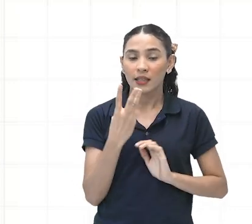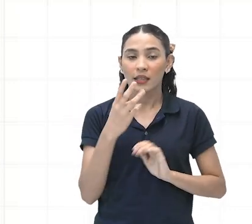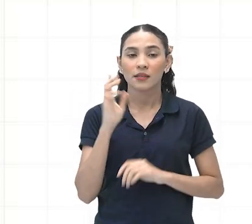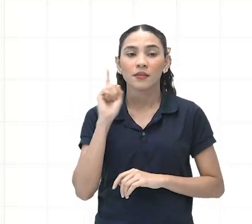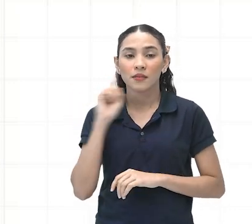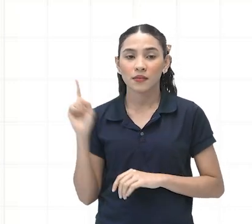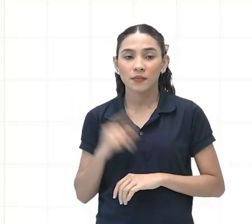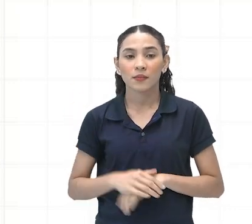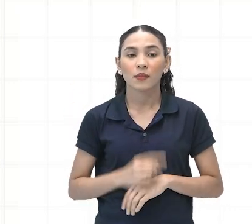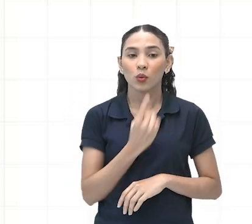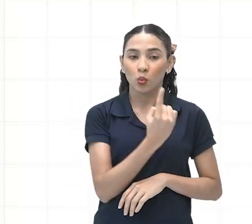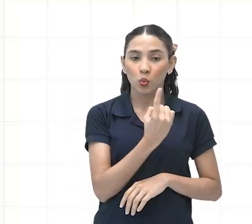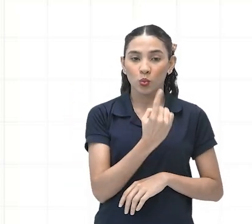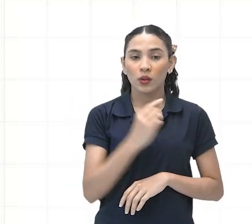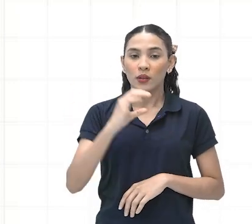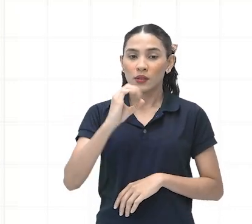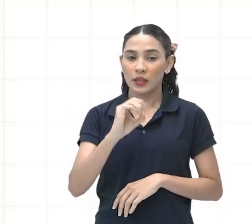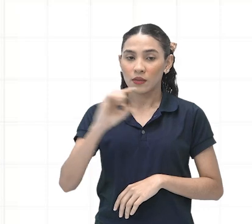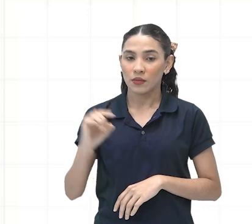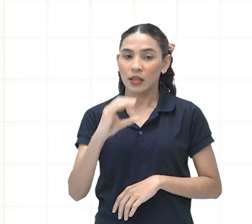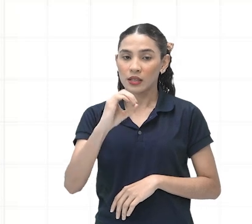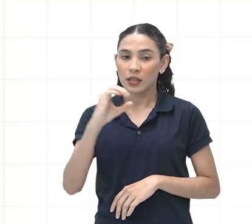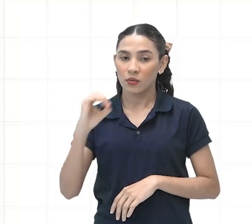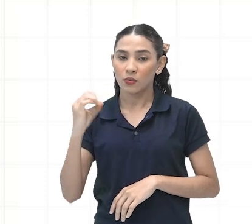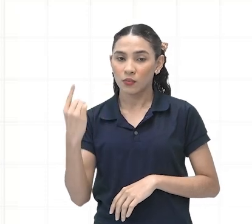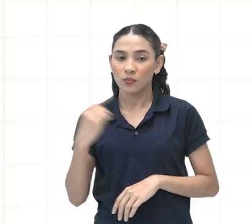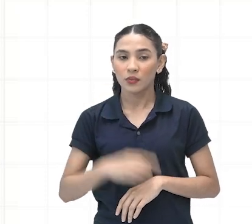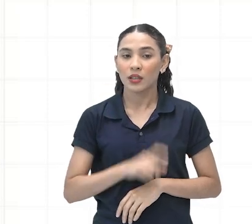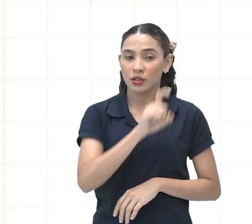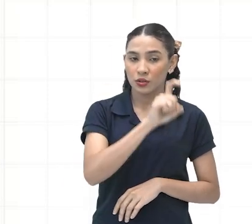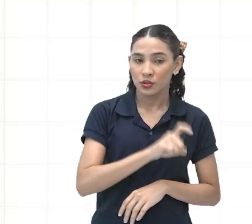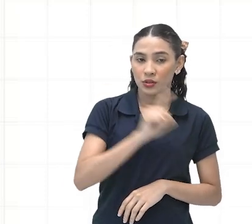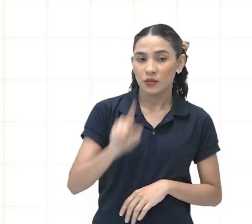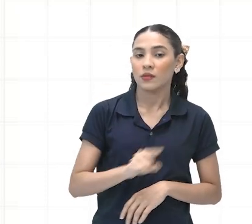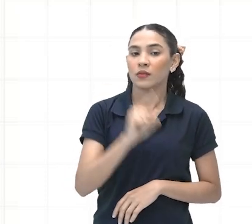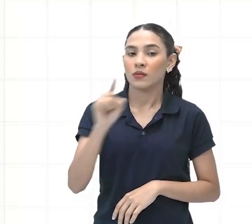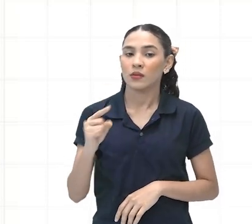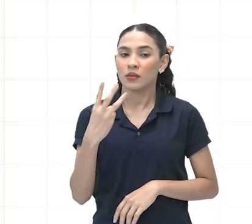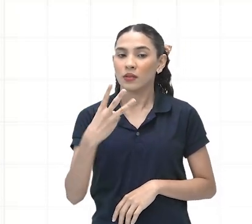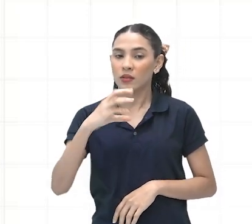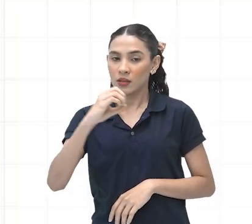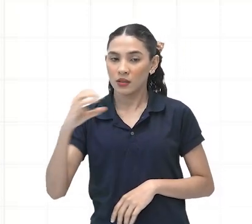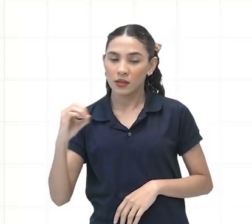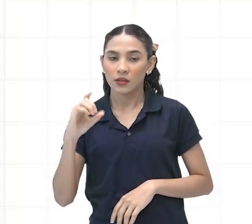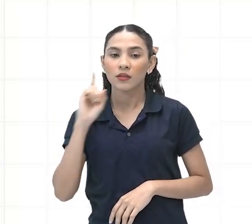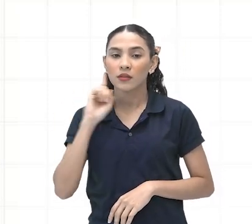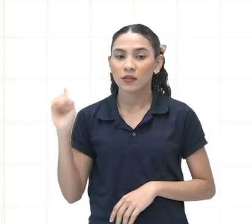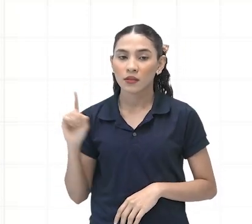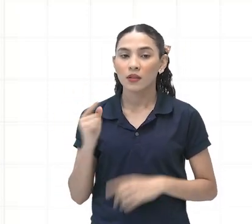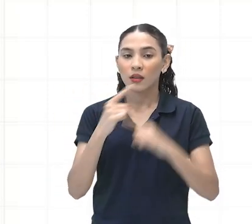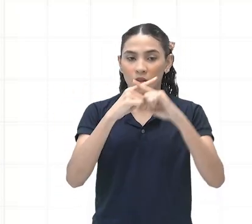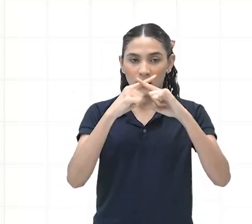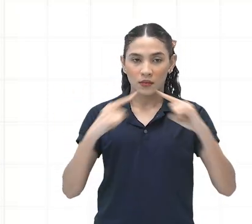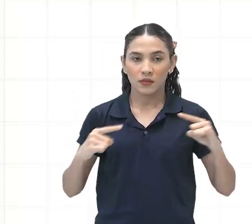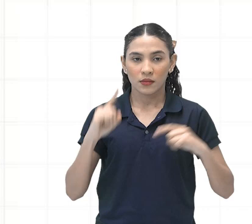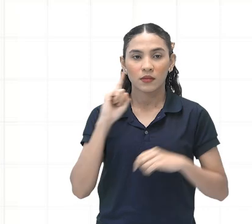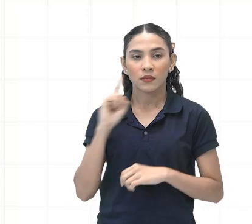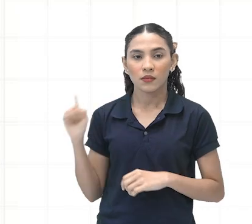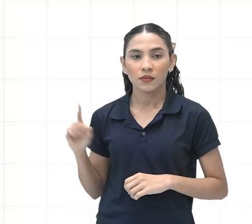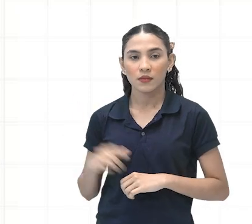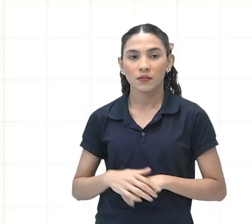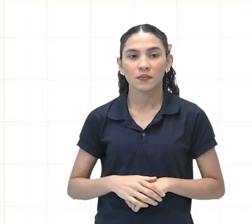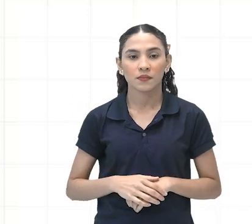micrômetro equivale a 0,01 milímetro, x equivale a 300. E aí eu faço esse produto,